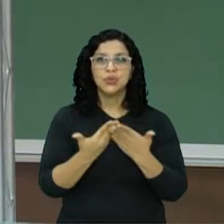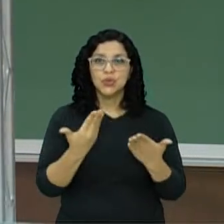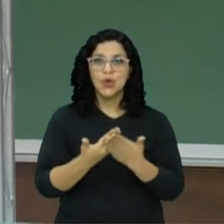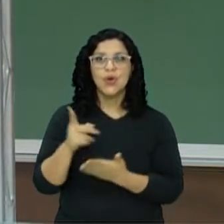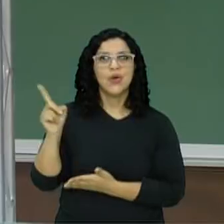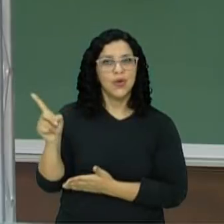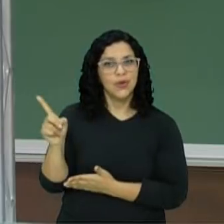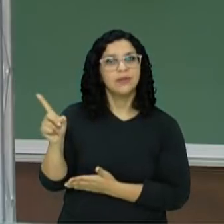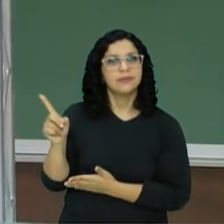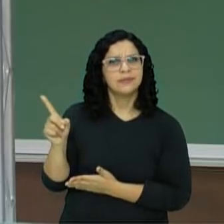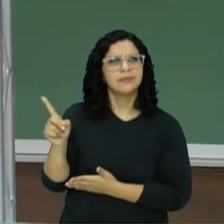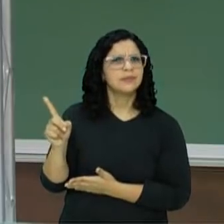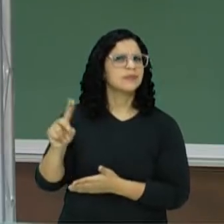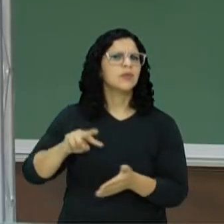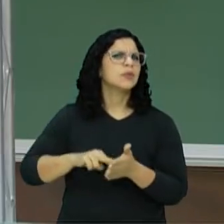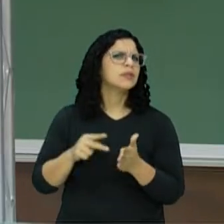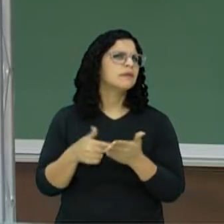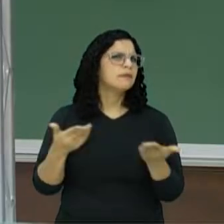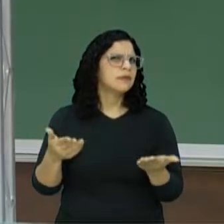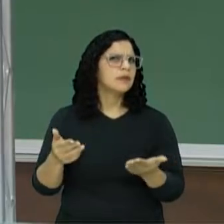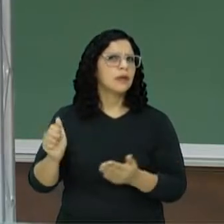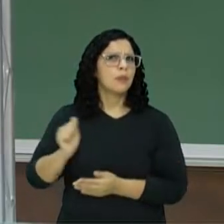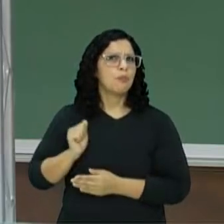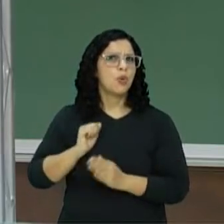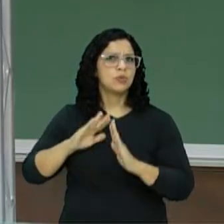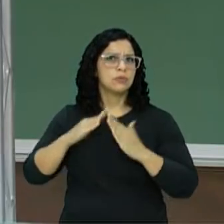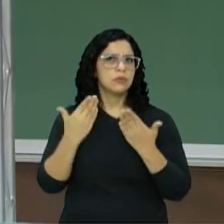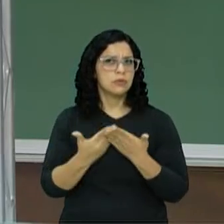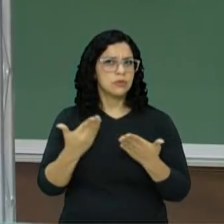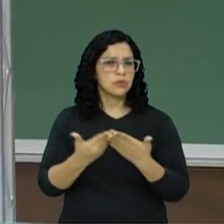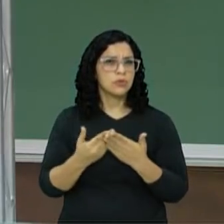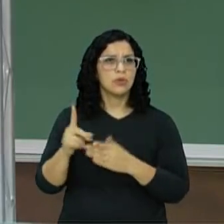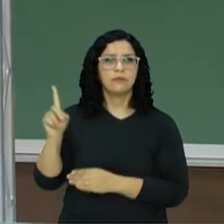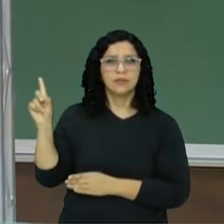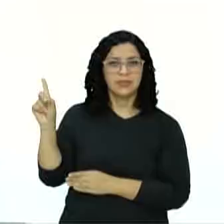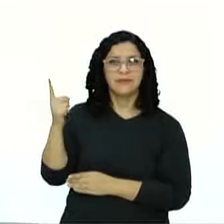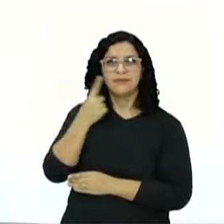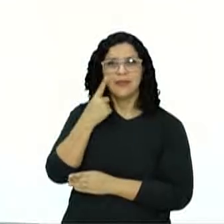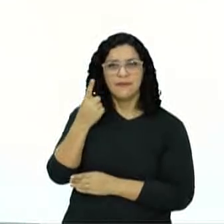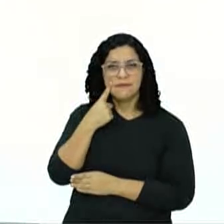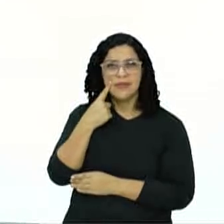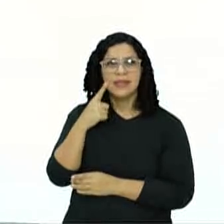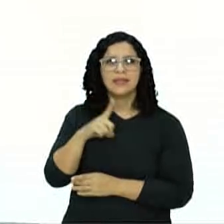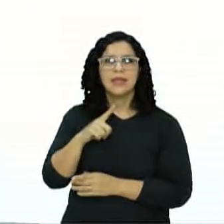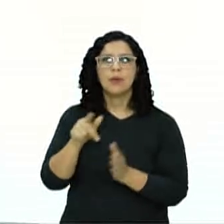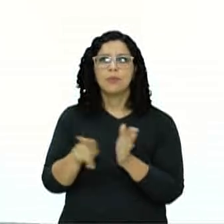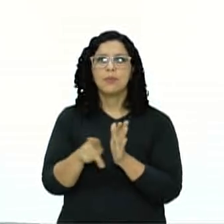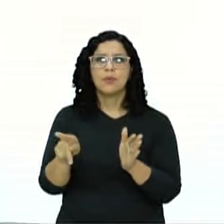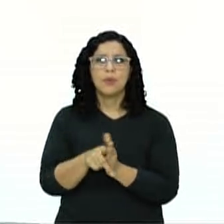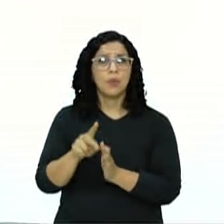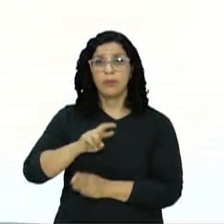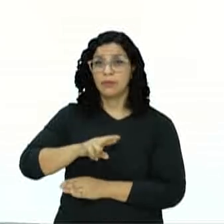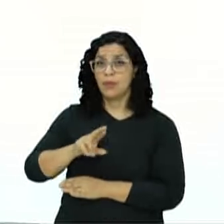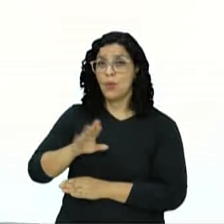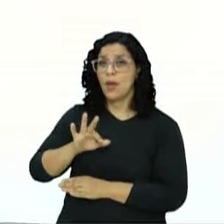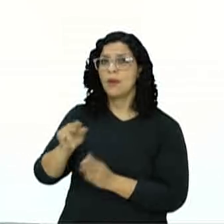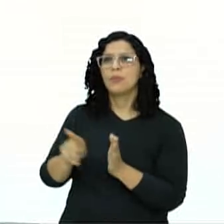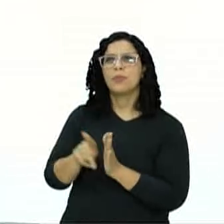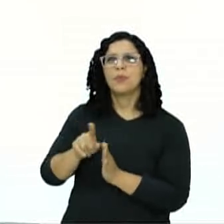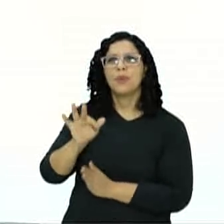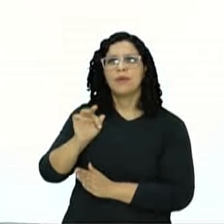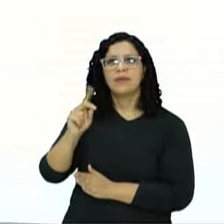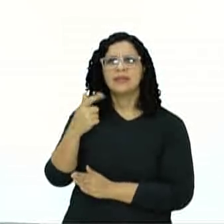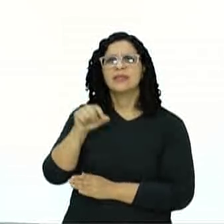Bolsa Escola. O Bolsa Escola, na tua foto do lado direito ali, reparou que não é o Fernando Henrique Cardoso, é o